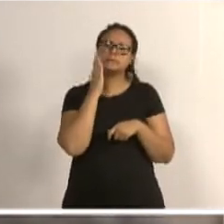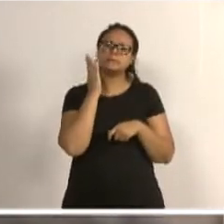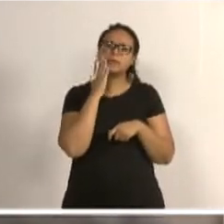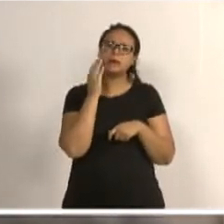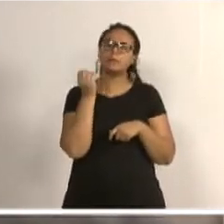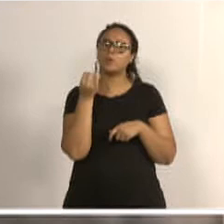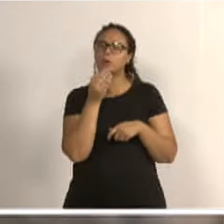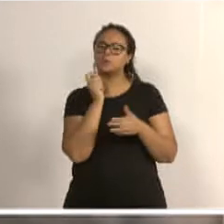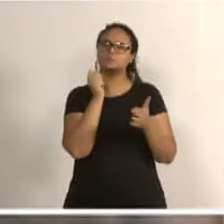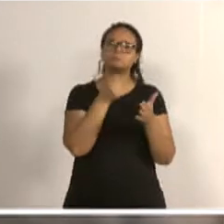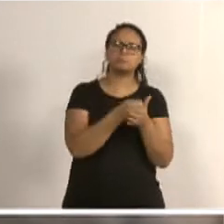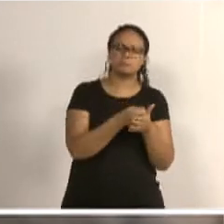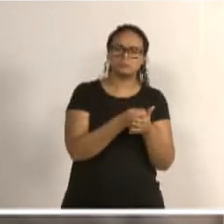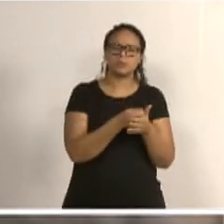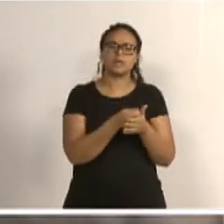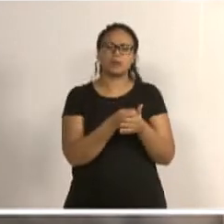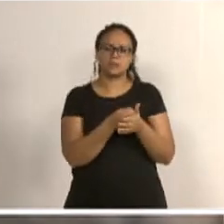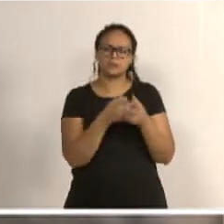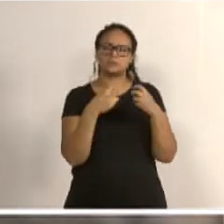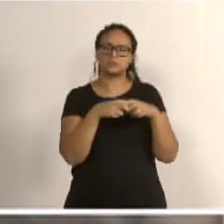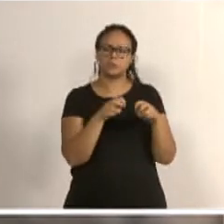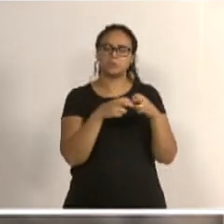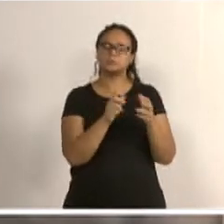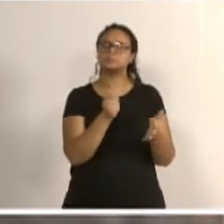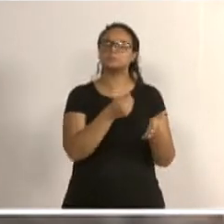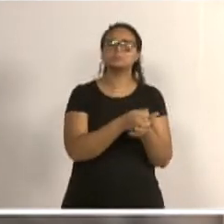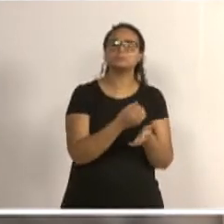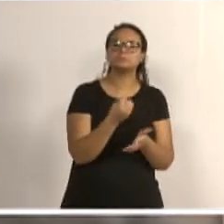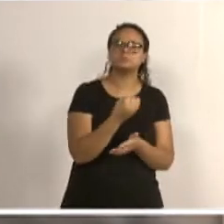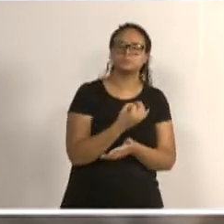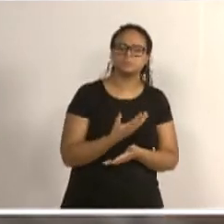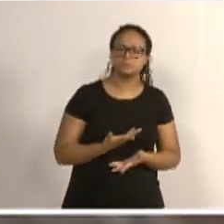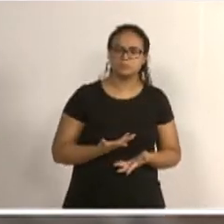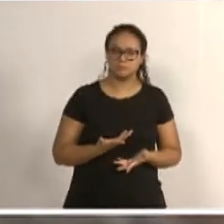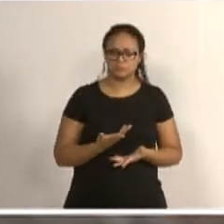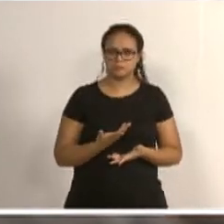bem fácil de ter